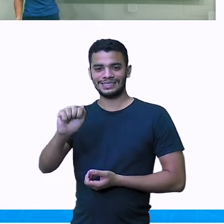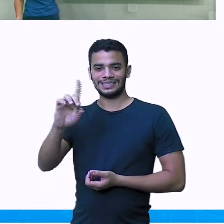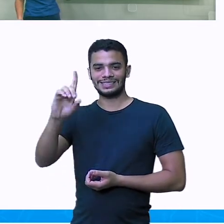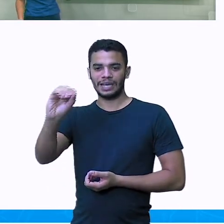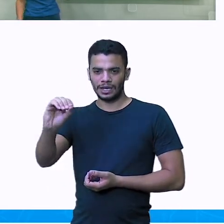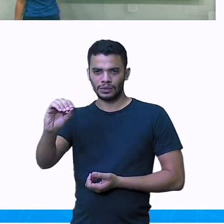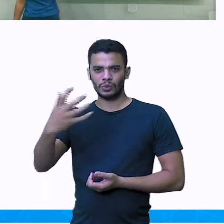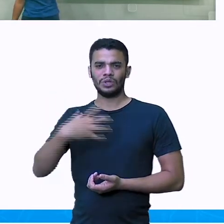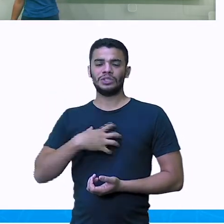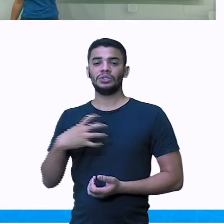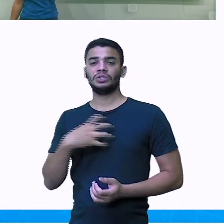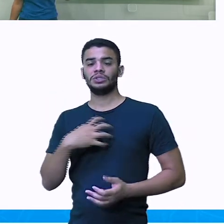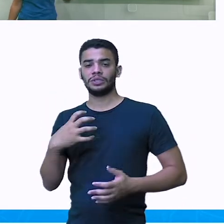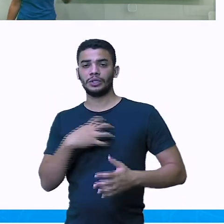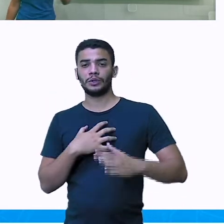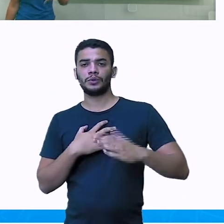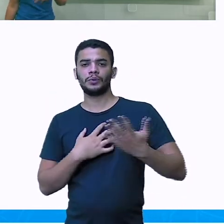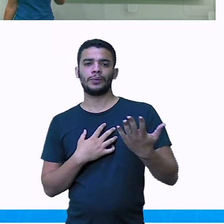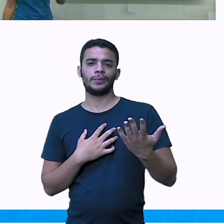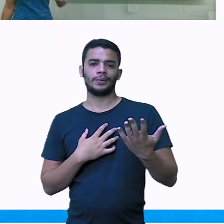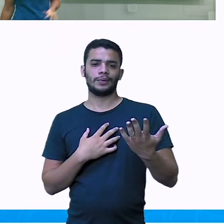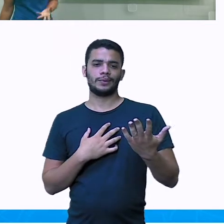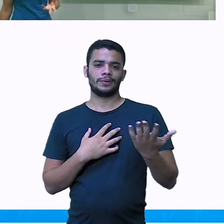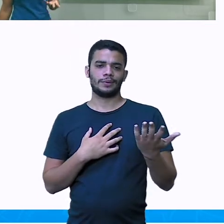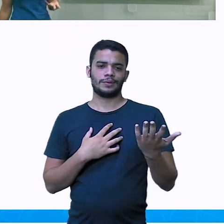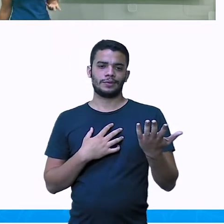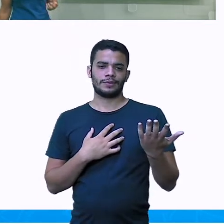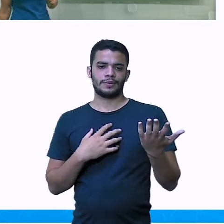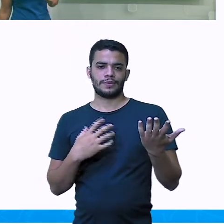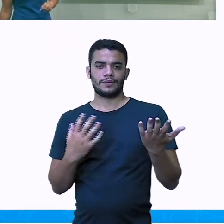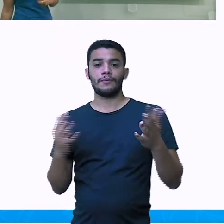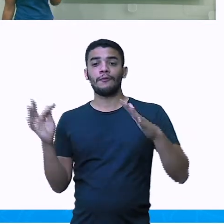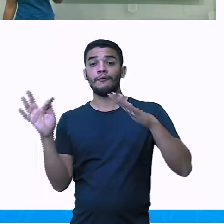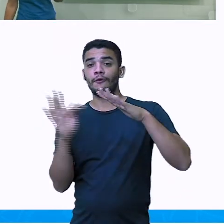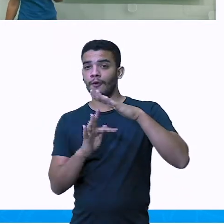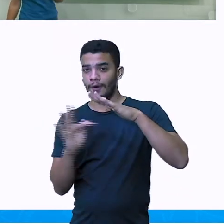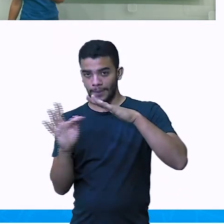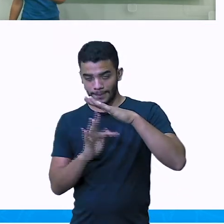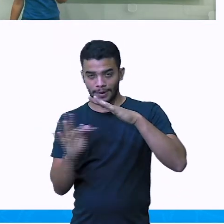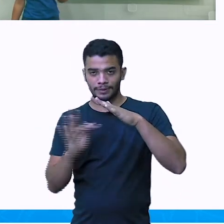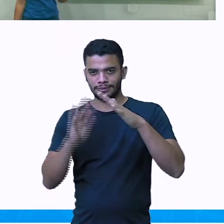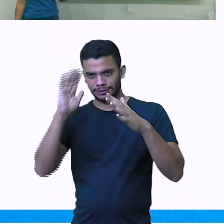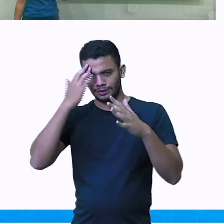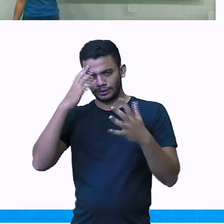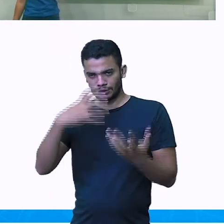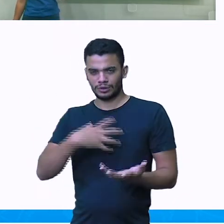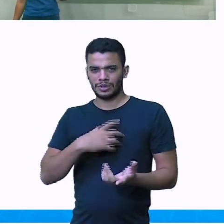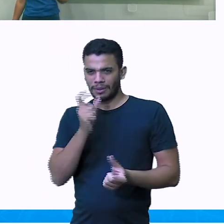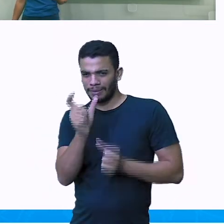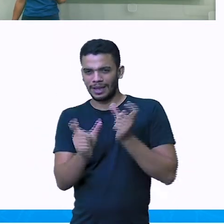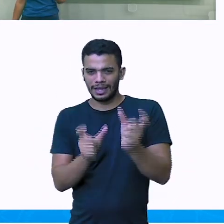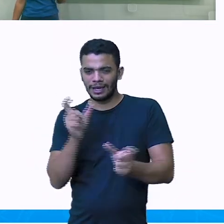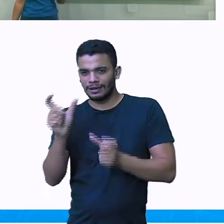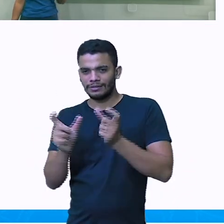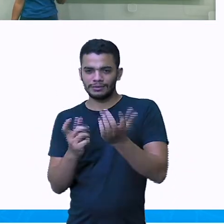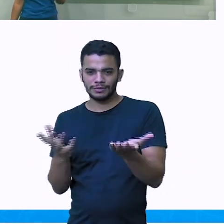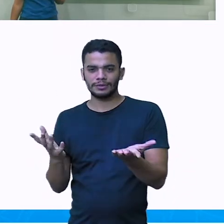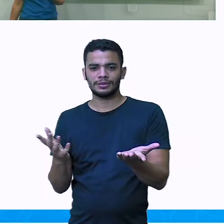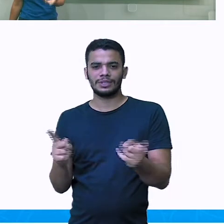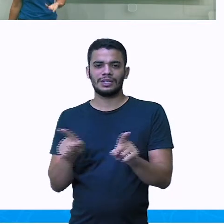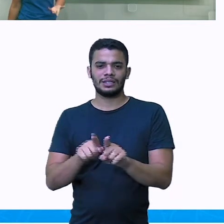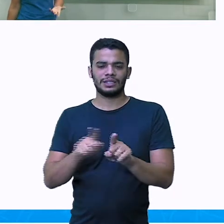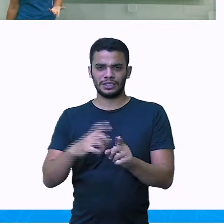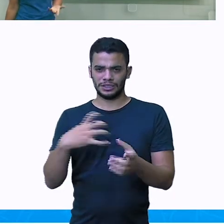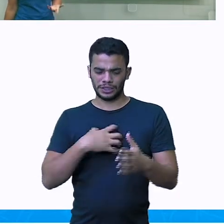de querido, de amigo ou alguma coisa assim. Para cartas com conteúdos mais formais, onde